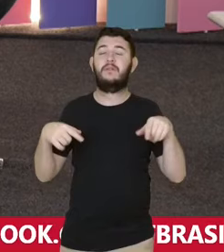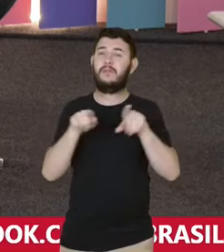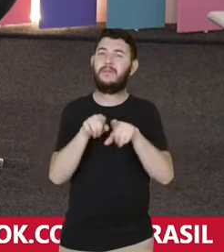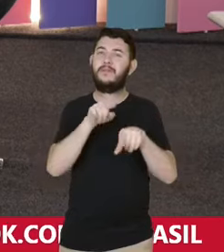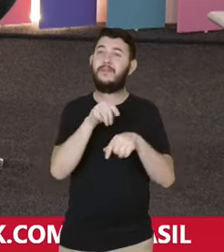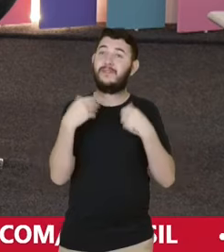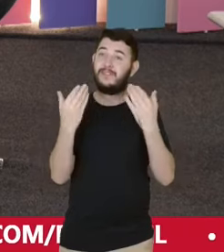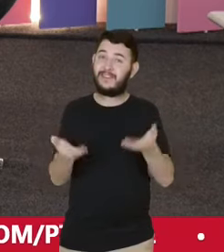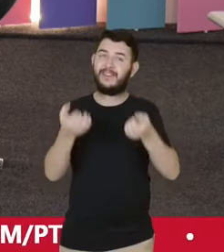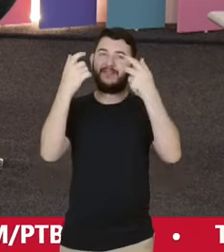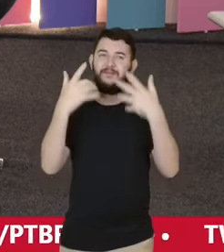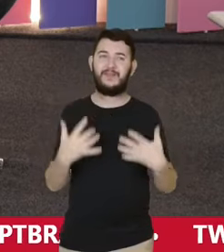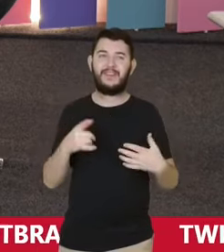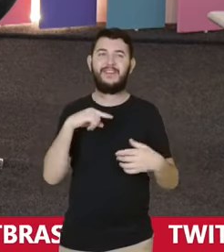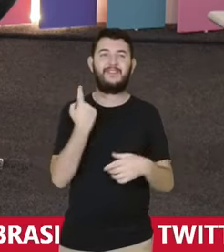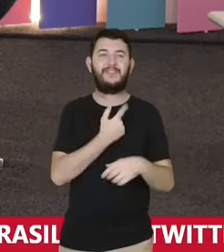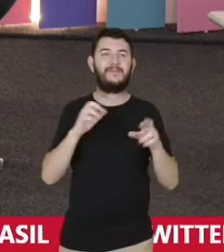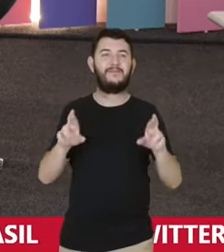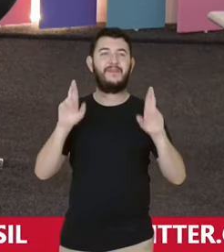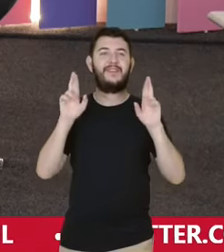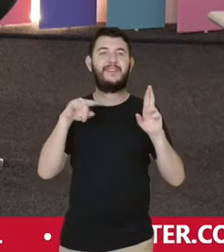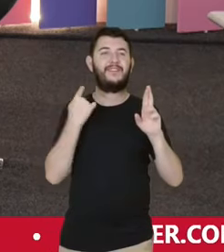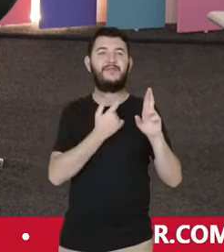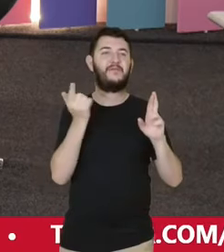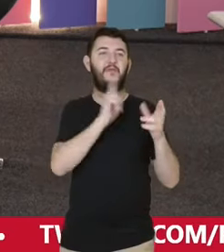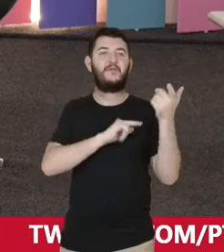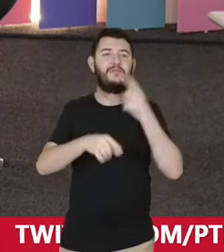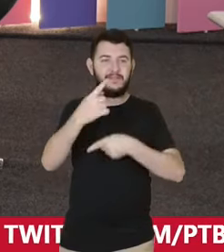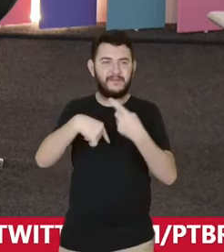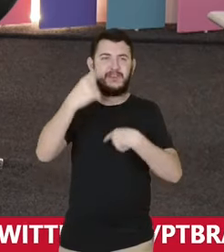podemos ter. A gente vai vencer essa batalha?